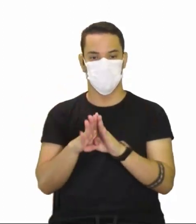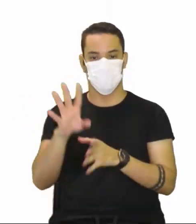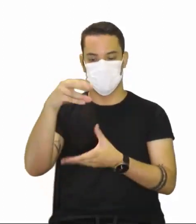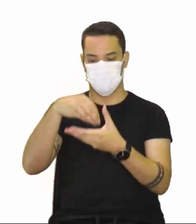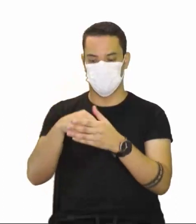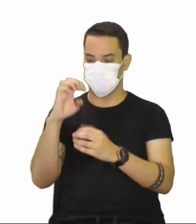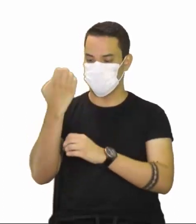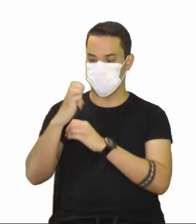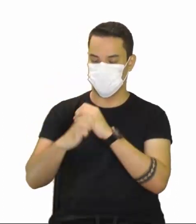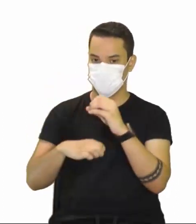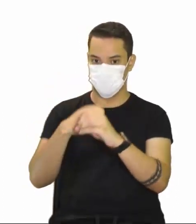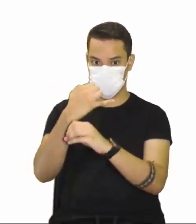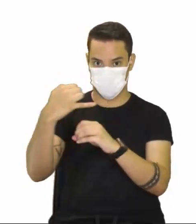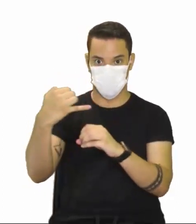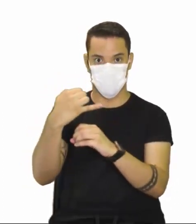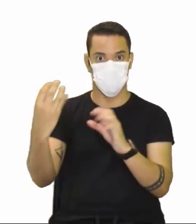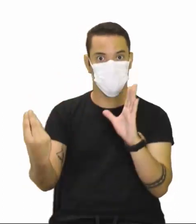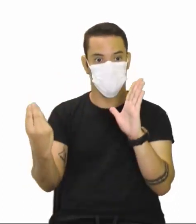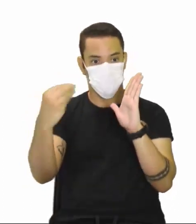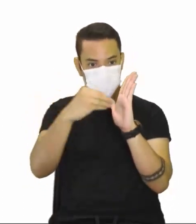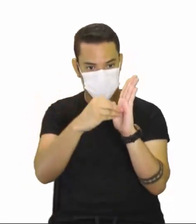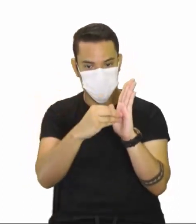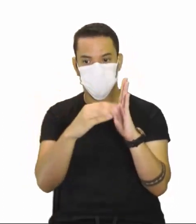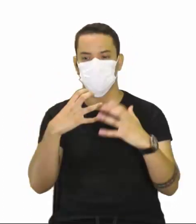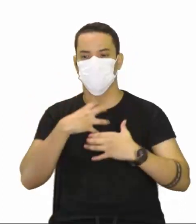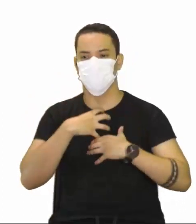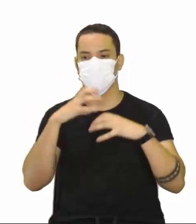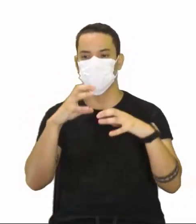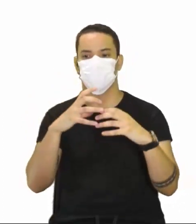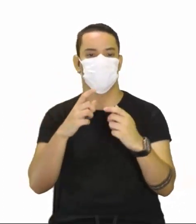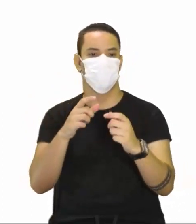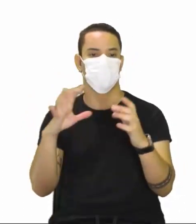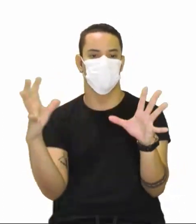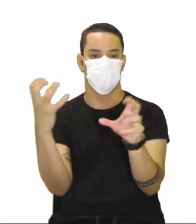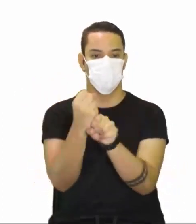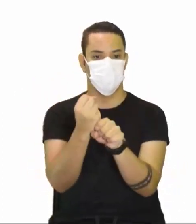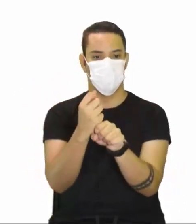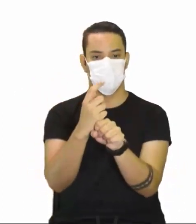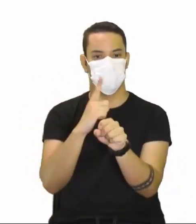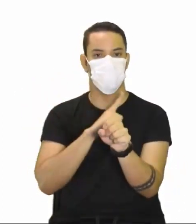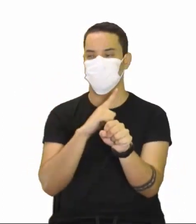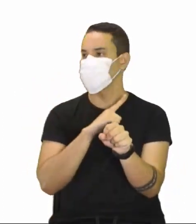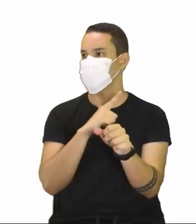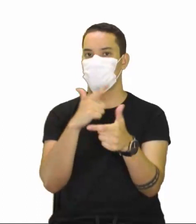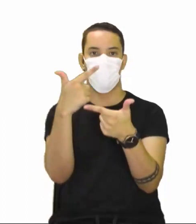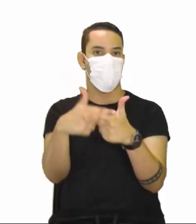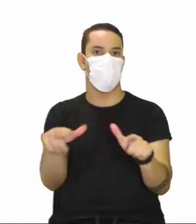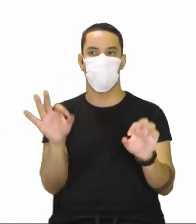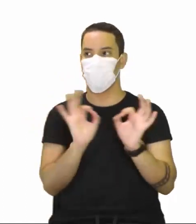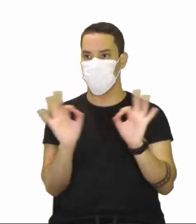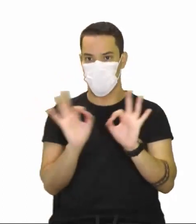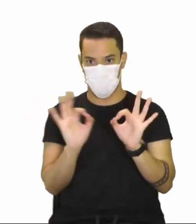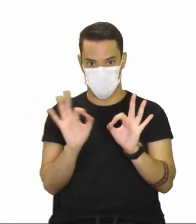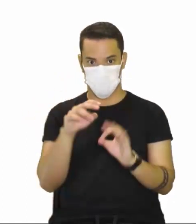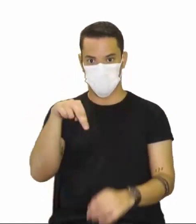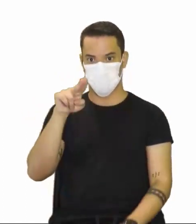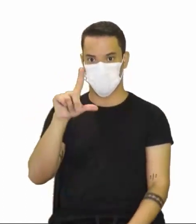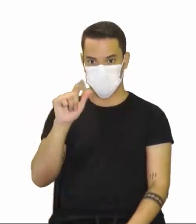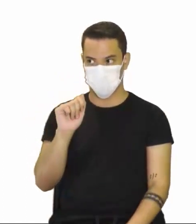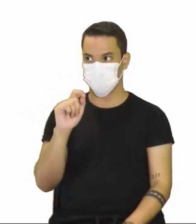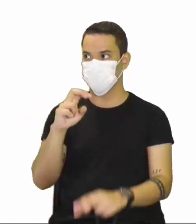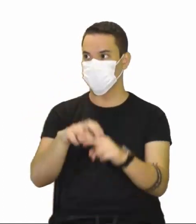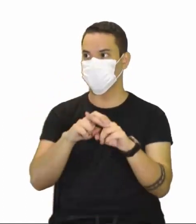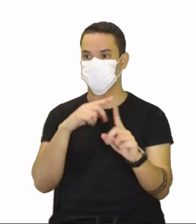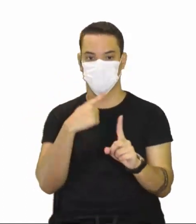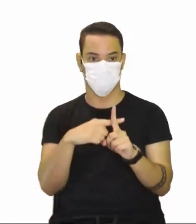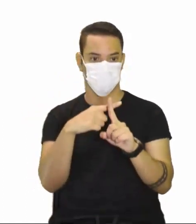incrustada de elétrons que têm cargas negativas, de modo que sua carga total seria nula. Você teria cargas positivas